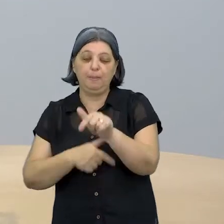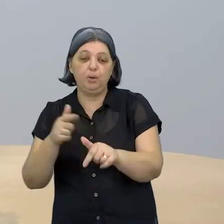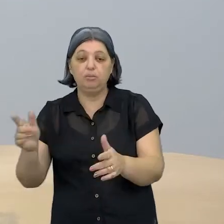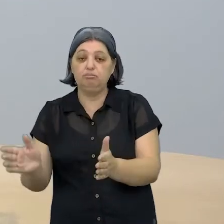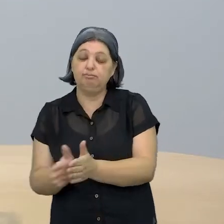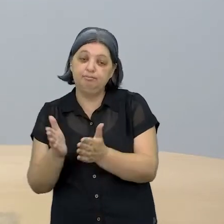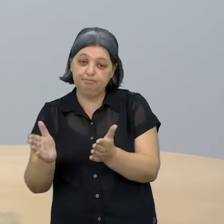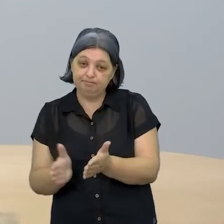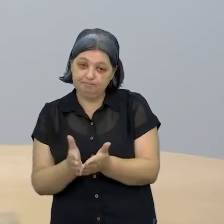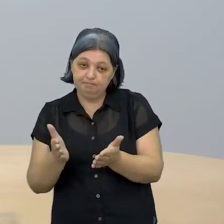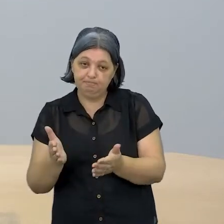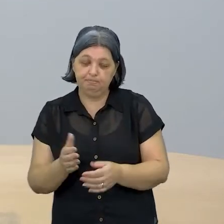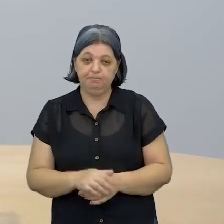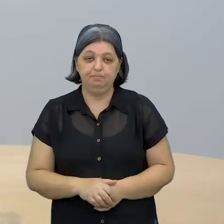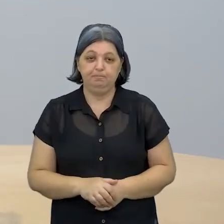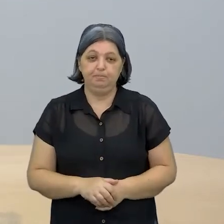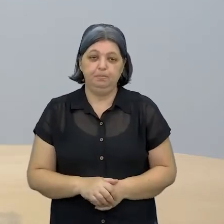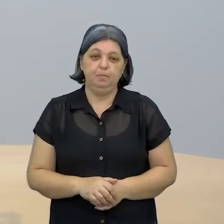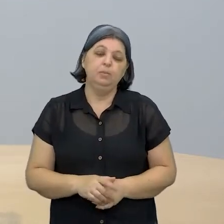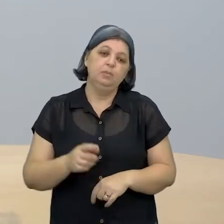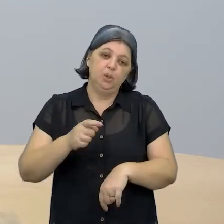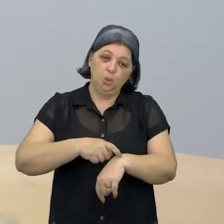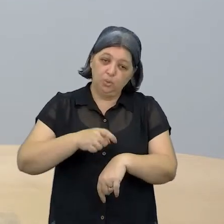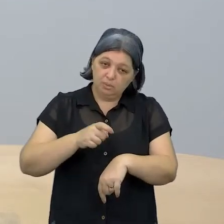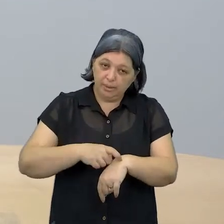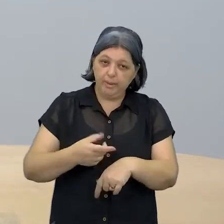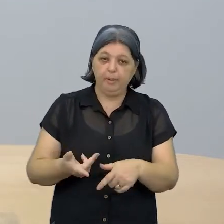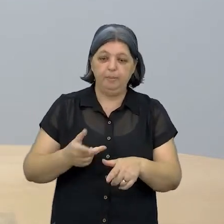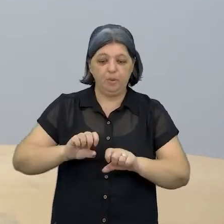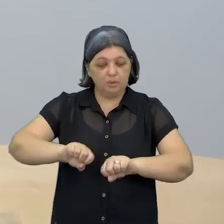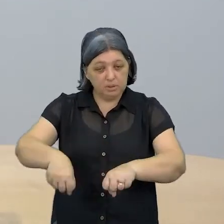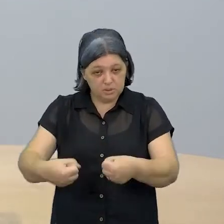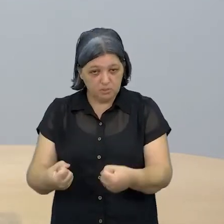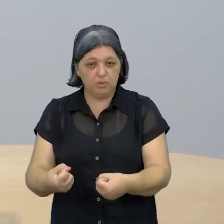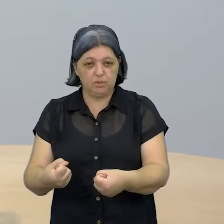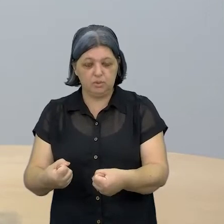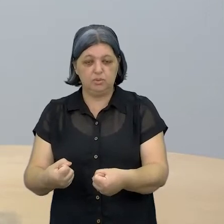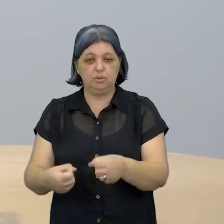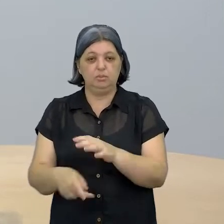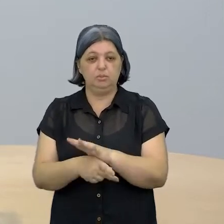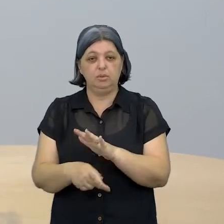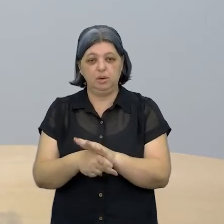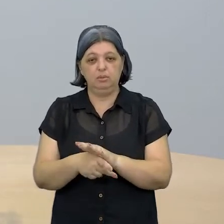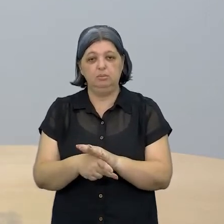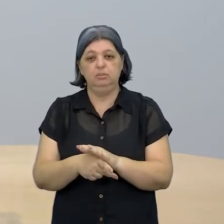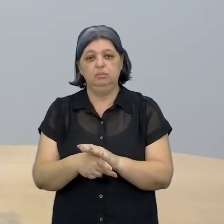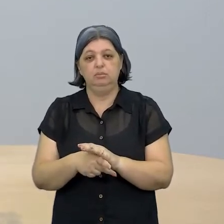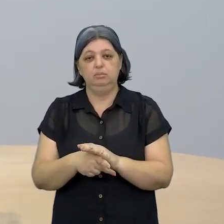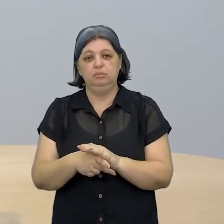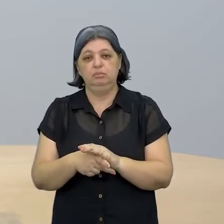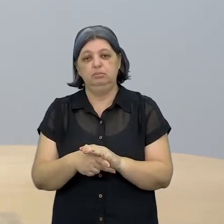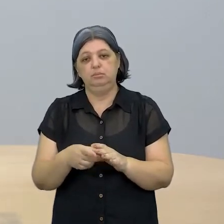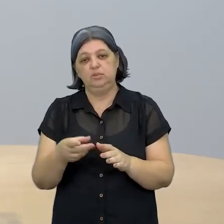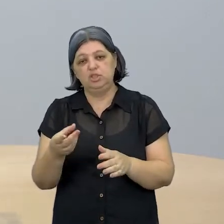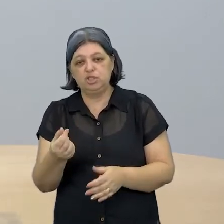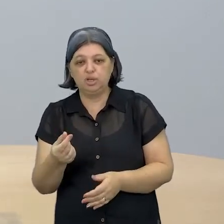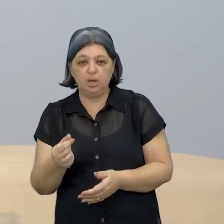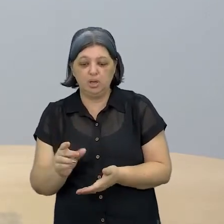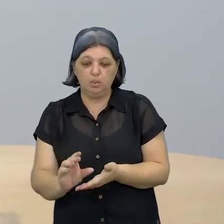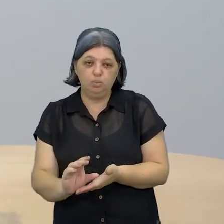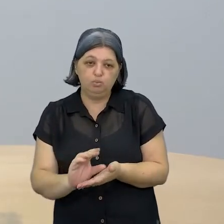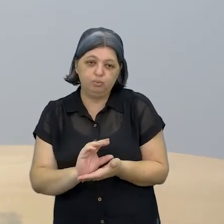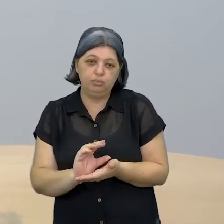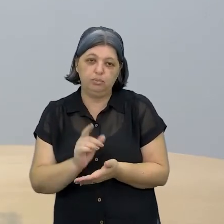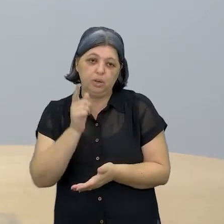aí o seu tempo, né, o seu esforço em troca de uma quantidade de dinheiro que